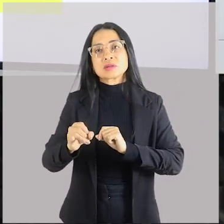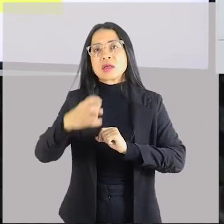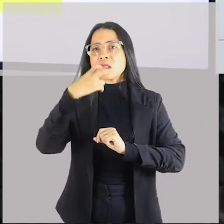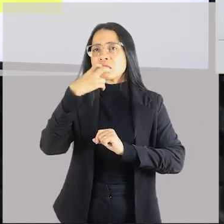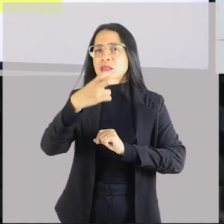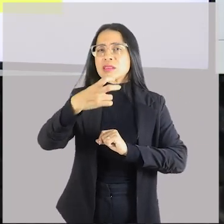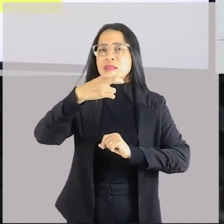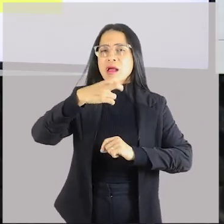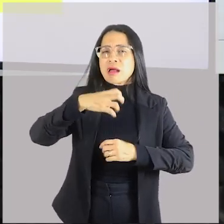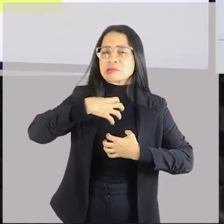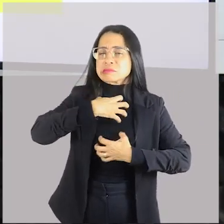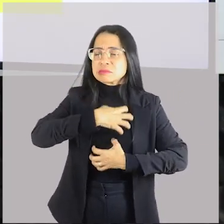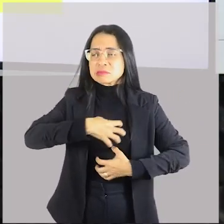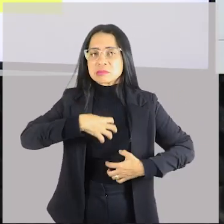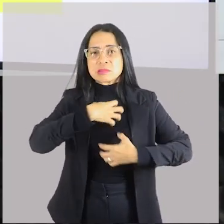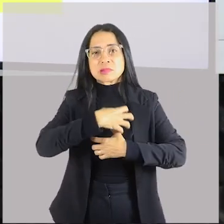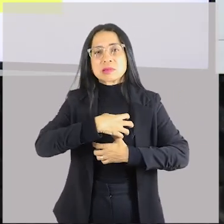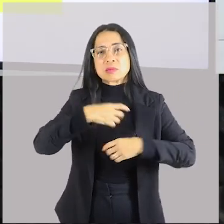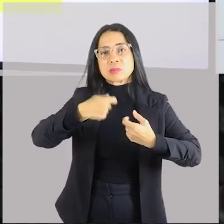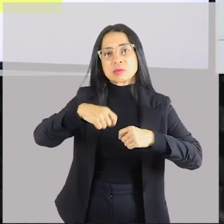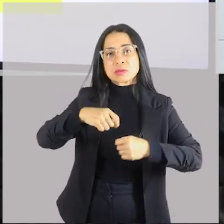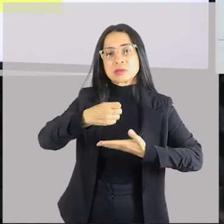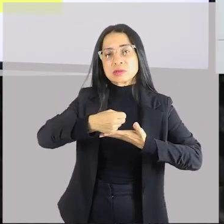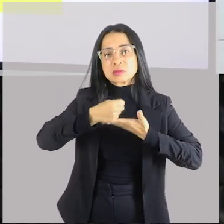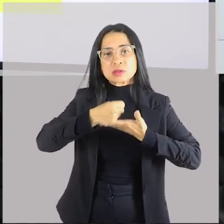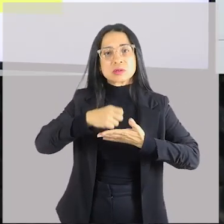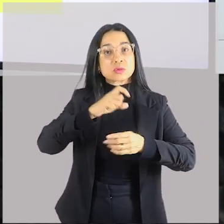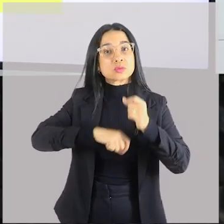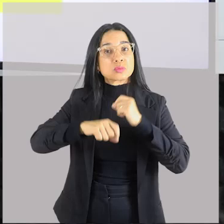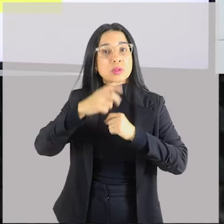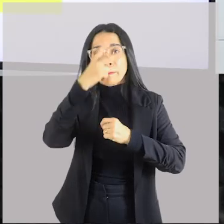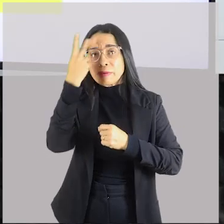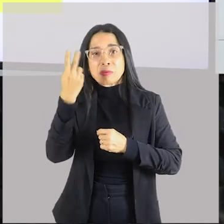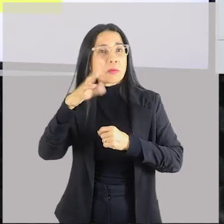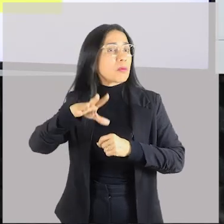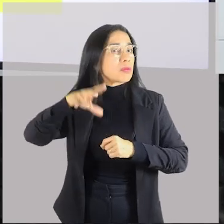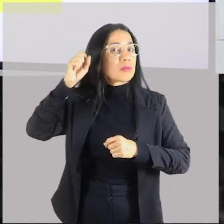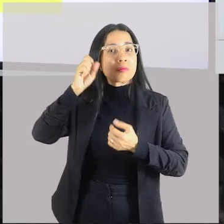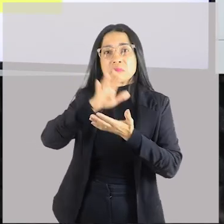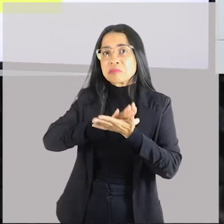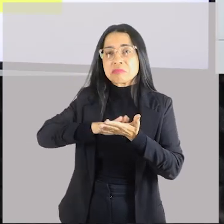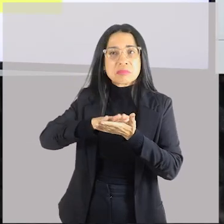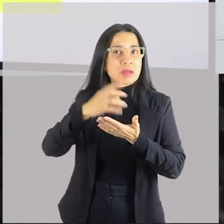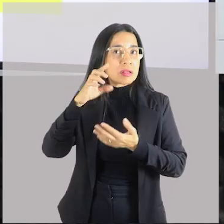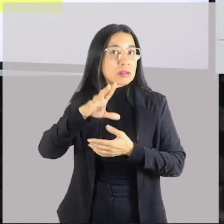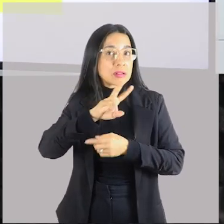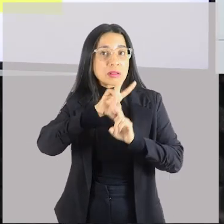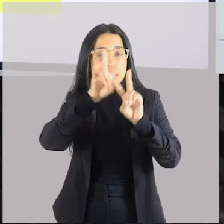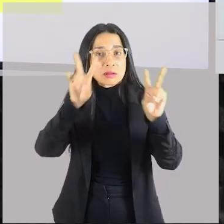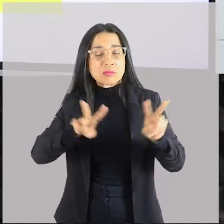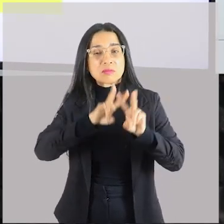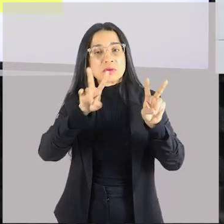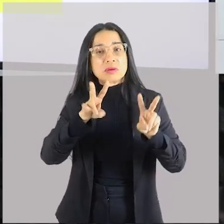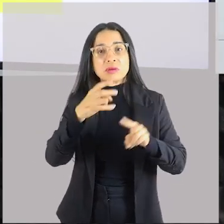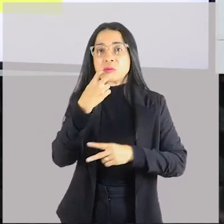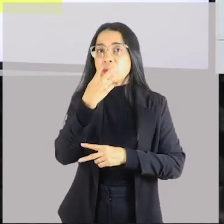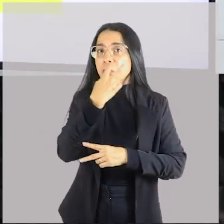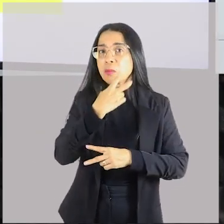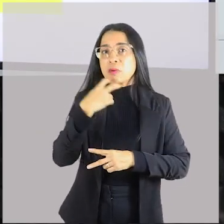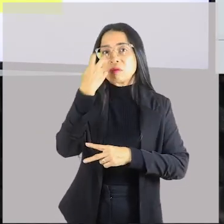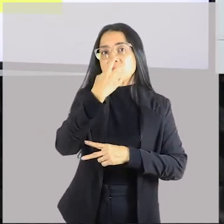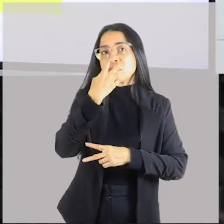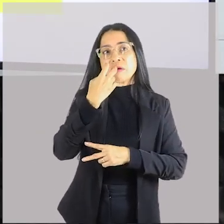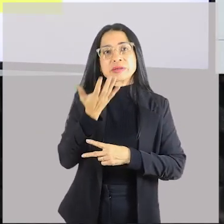desesperado preciso de ajuda mas ninguém te ouve ou a voz não sai por isso é que tem no quadro uma ponte que é nome do do grupo que criou o